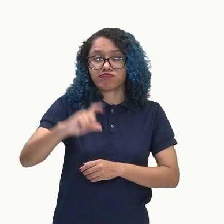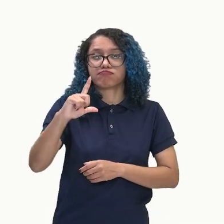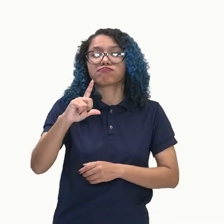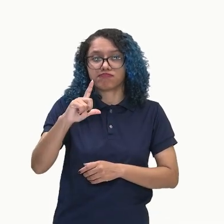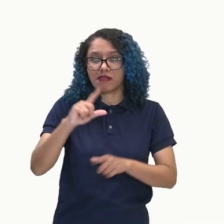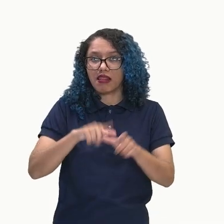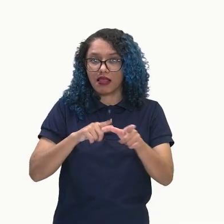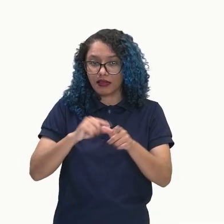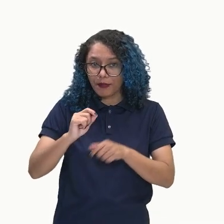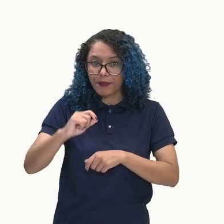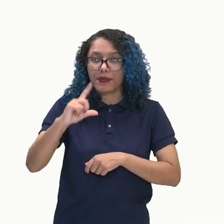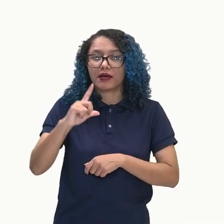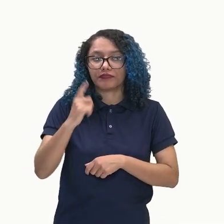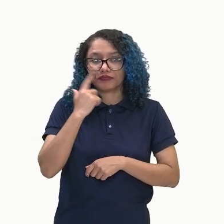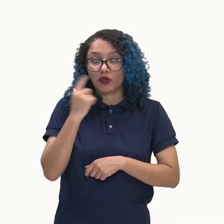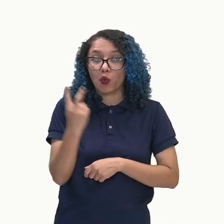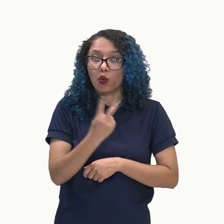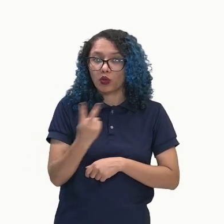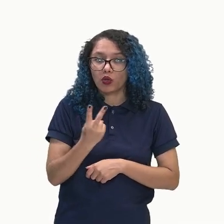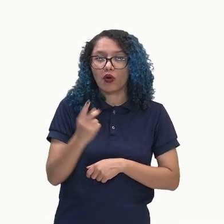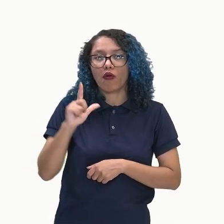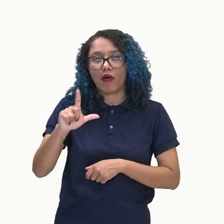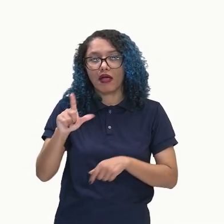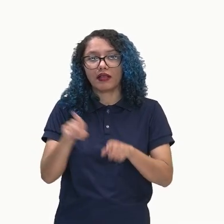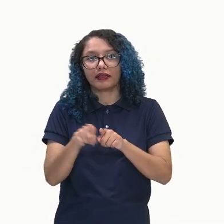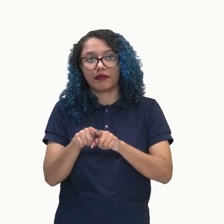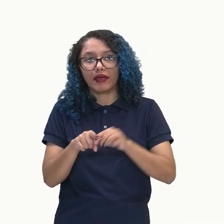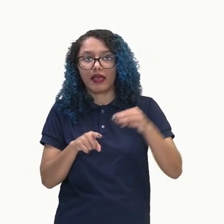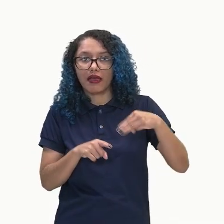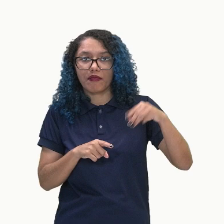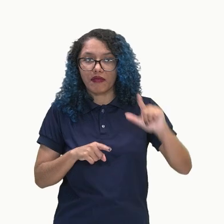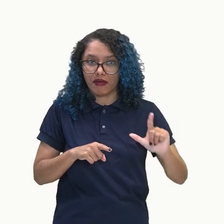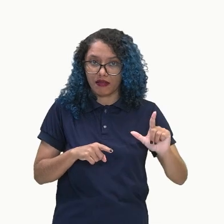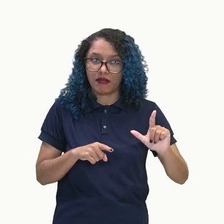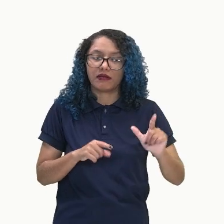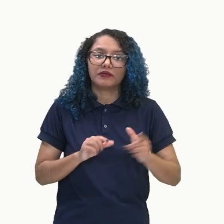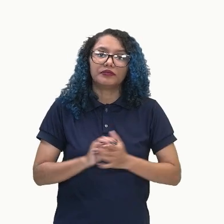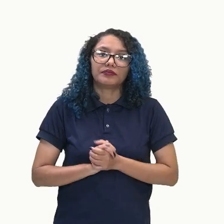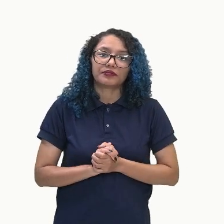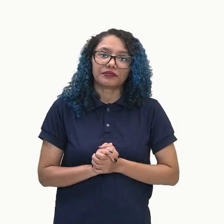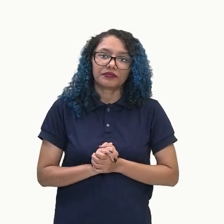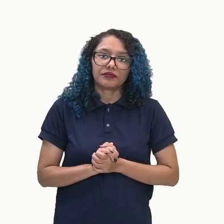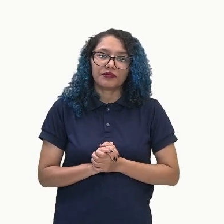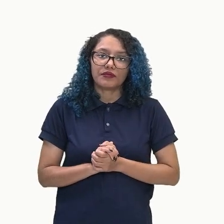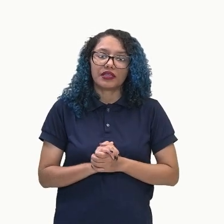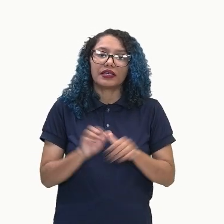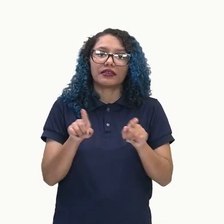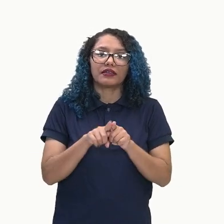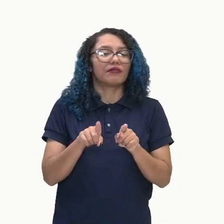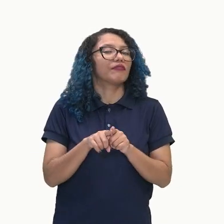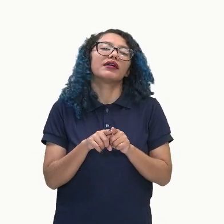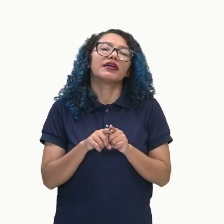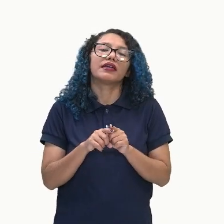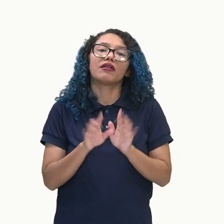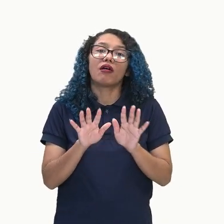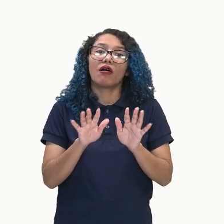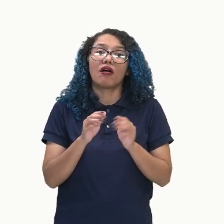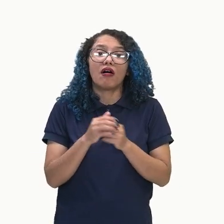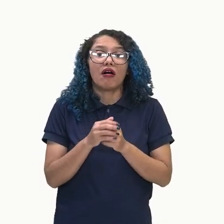maiúsculo. Litro e mililitros. E outra coisa, nada de confundir